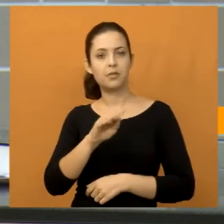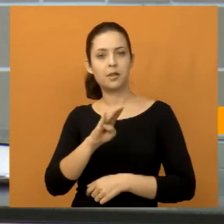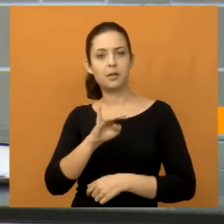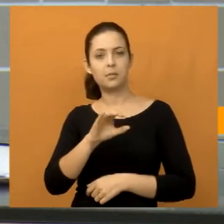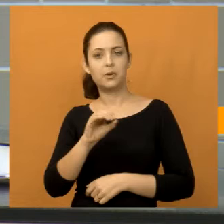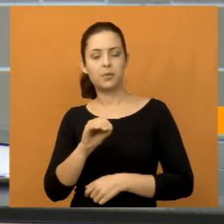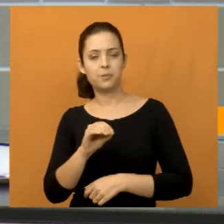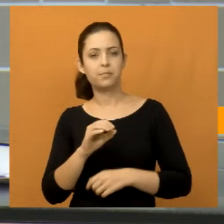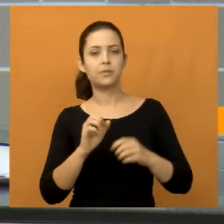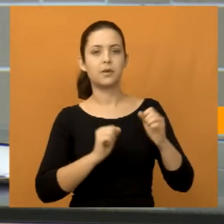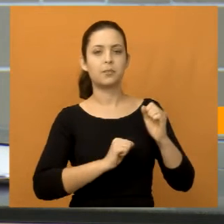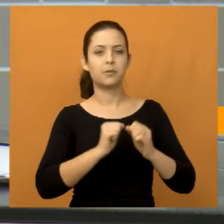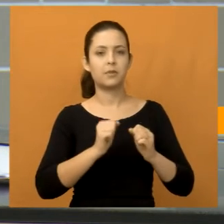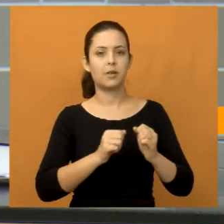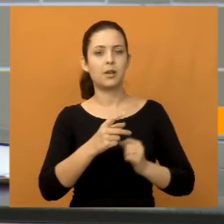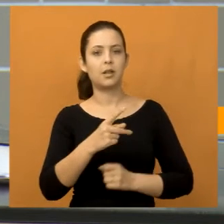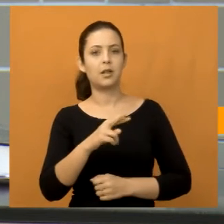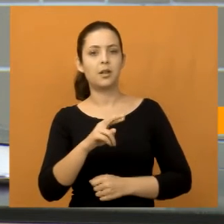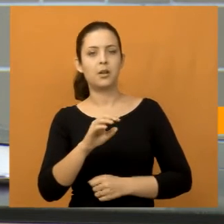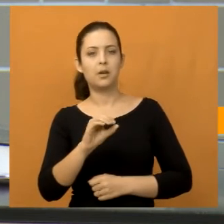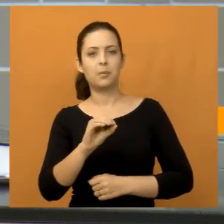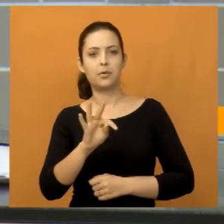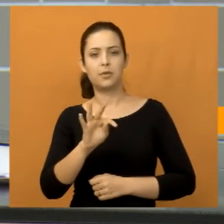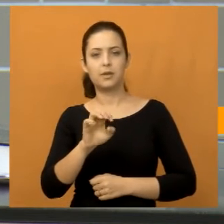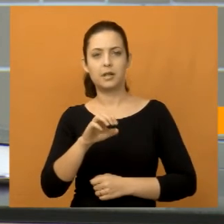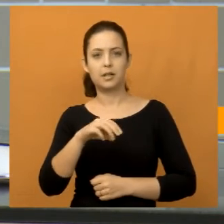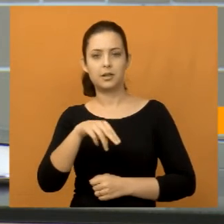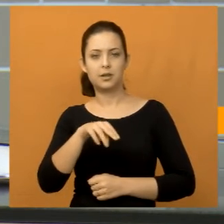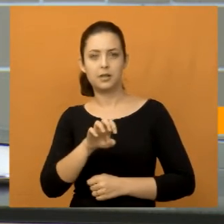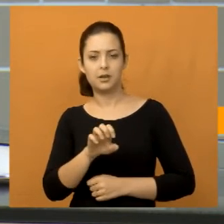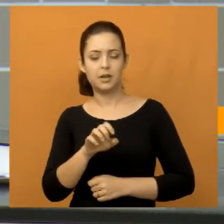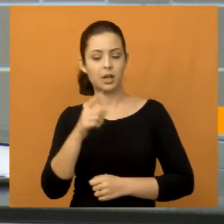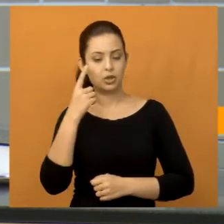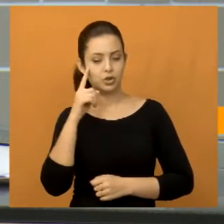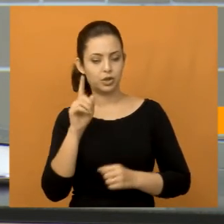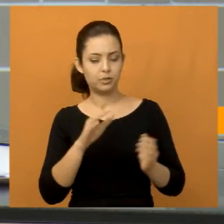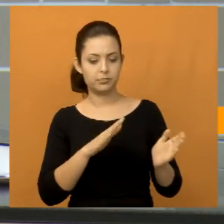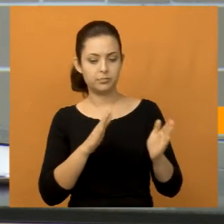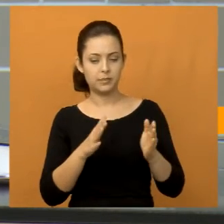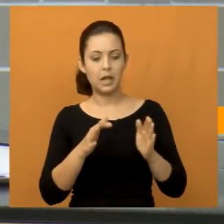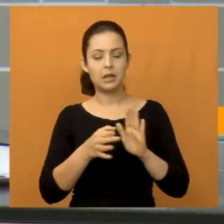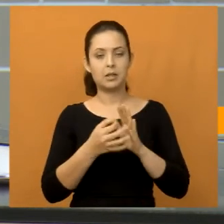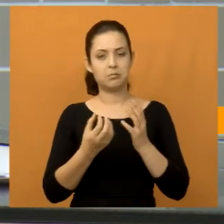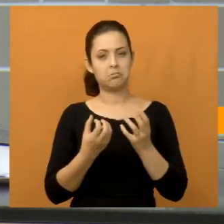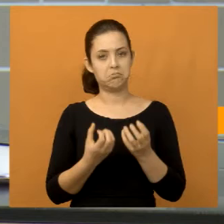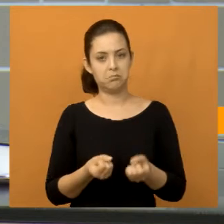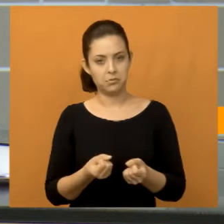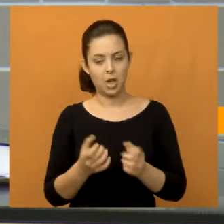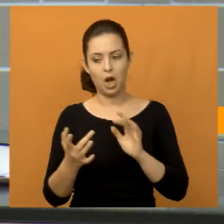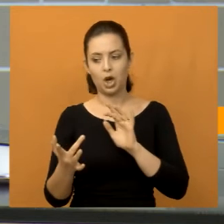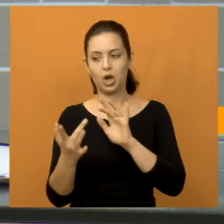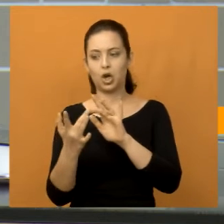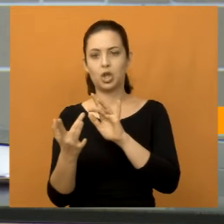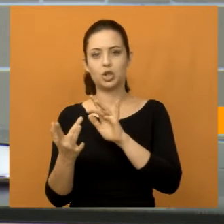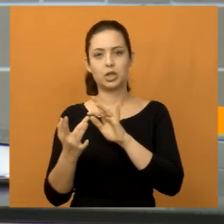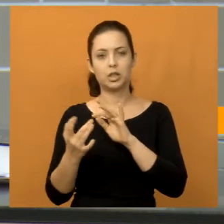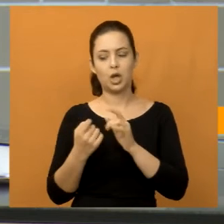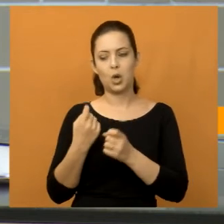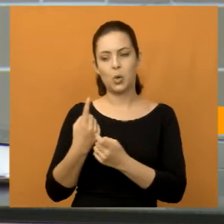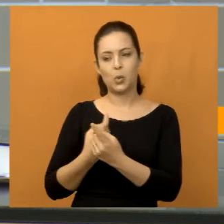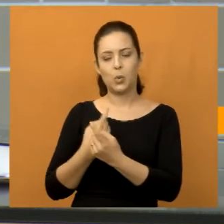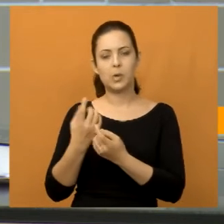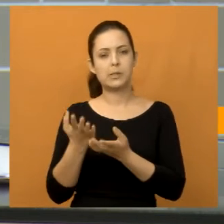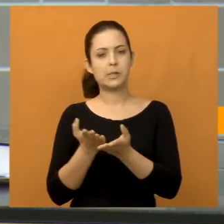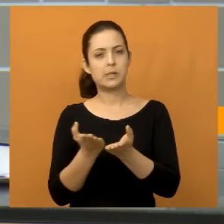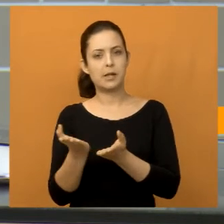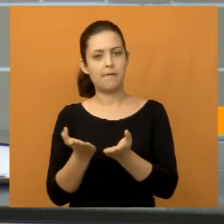responsável pela empresa Protecne, foi ouvido neste mesmo dia e admitiu ter feito contato com os supostos